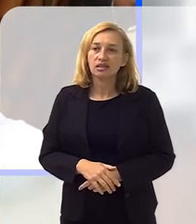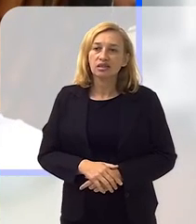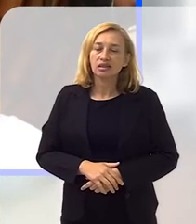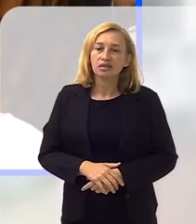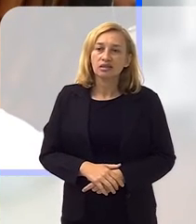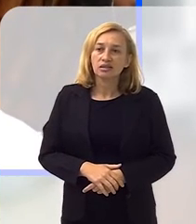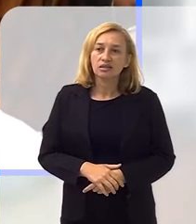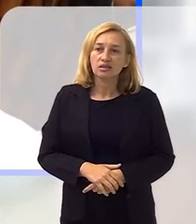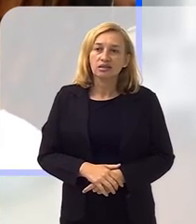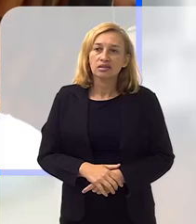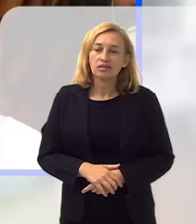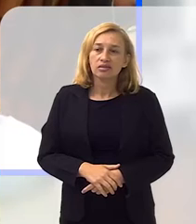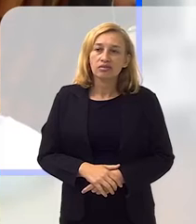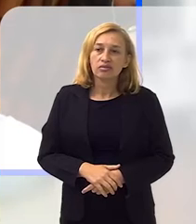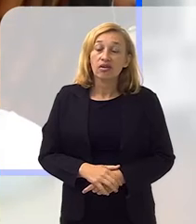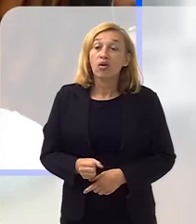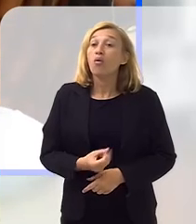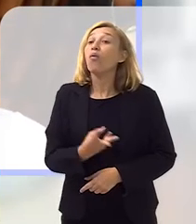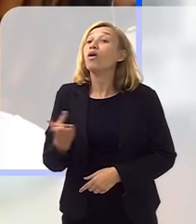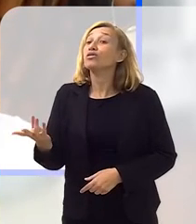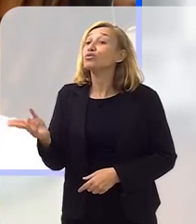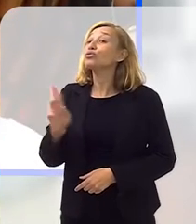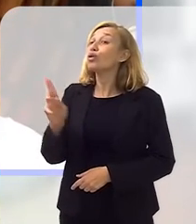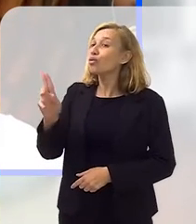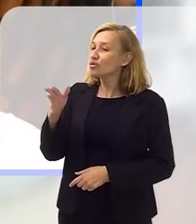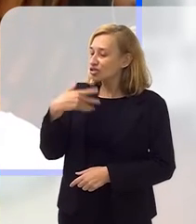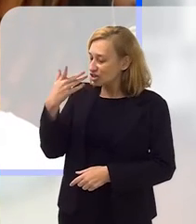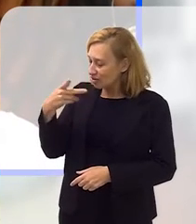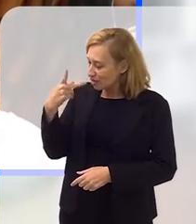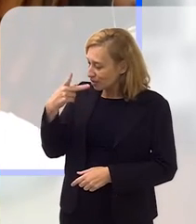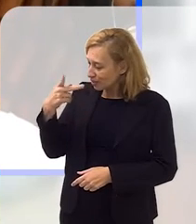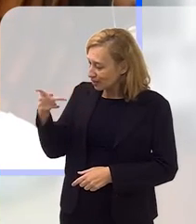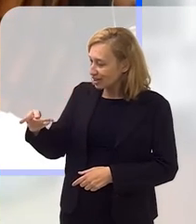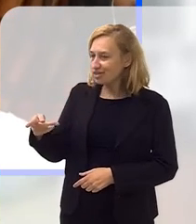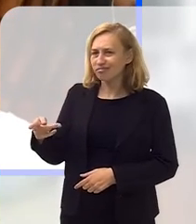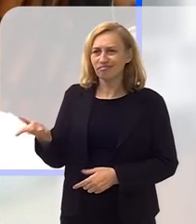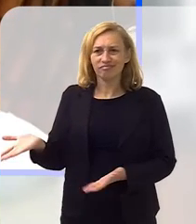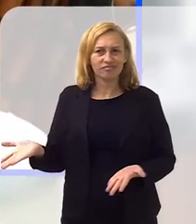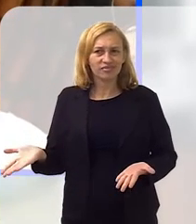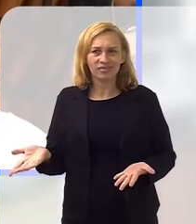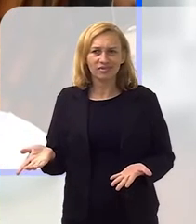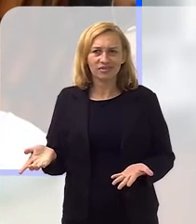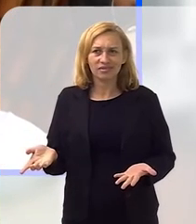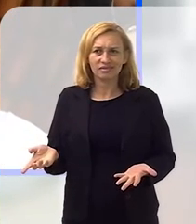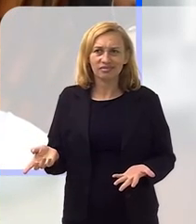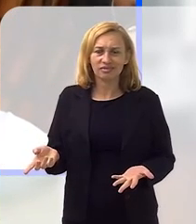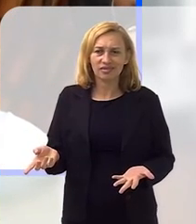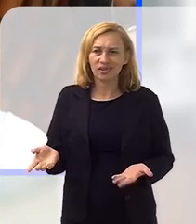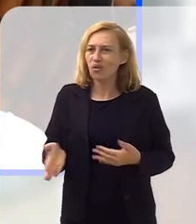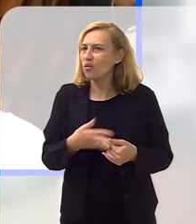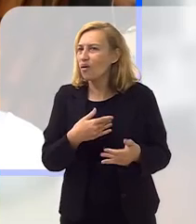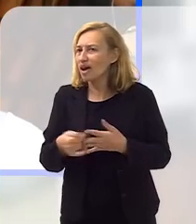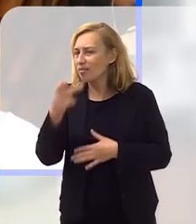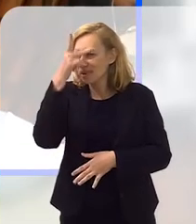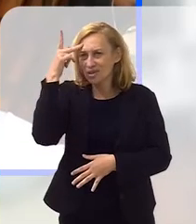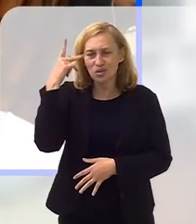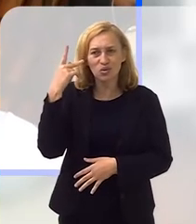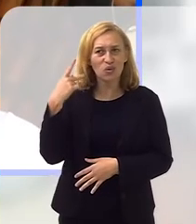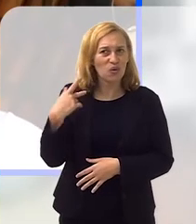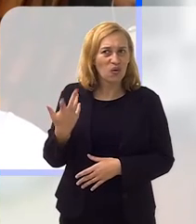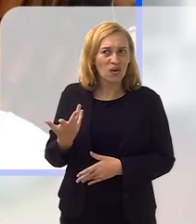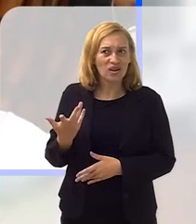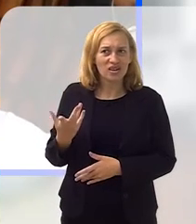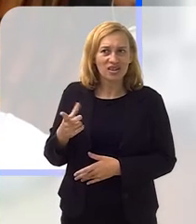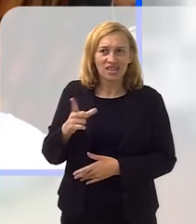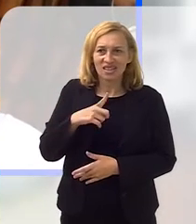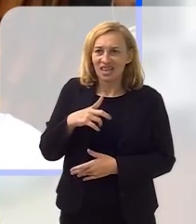André. Então, sabe, isso não é... Né? Olha a quantidade de nomes que a gente citou aqui, sabe? Isso não é à toa,